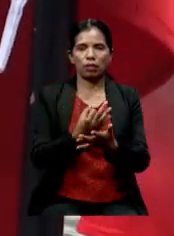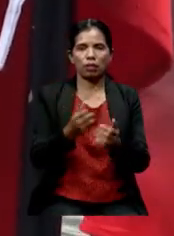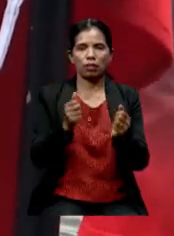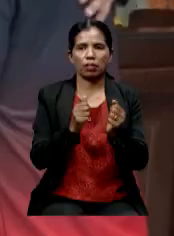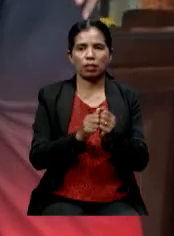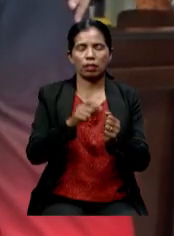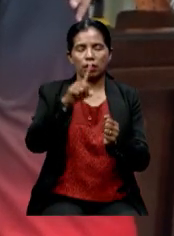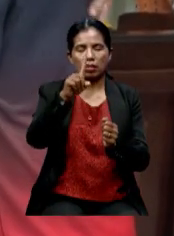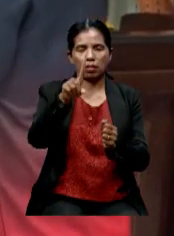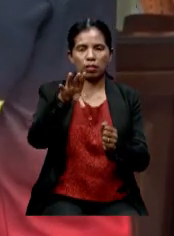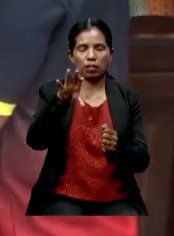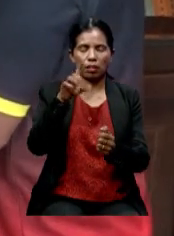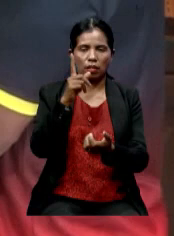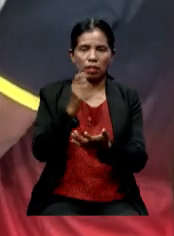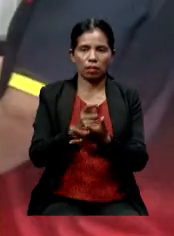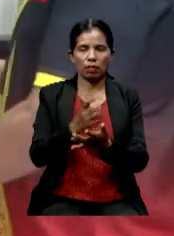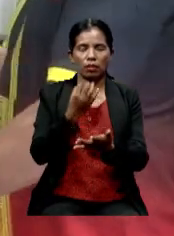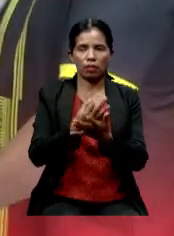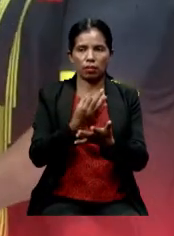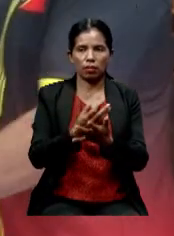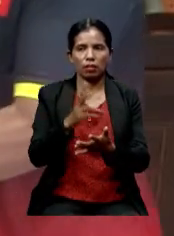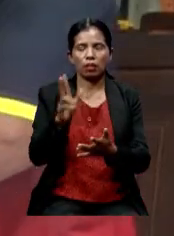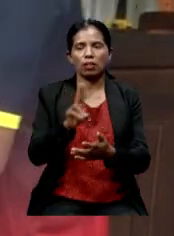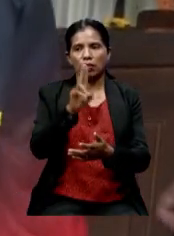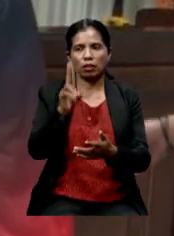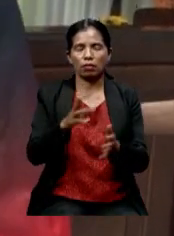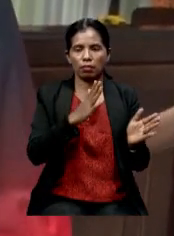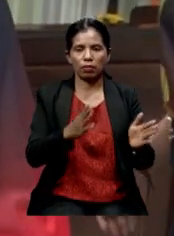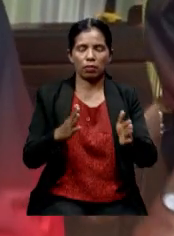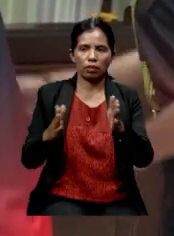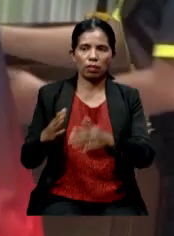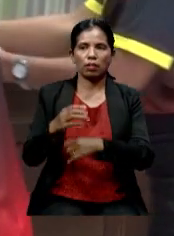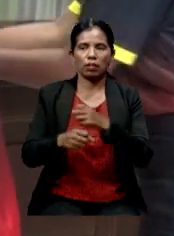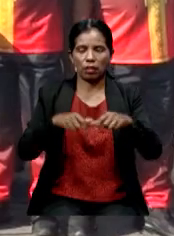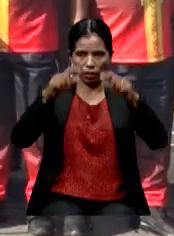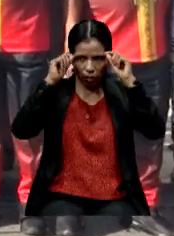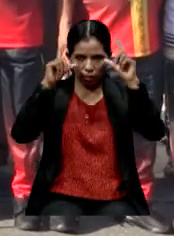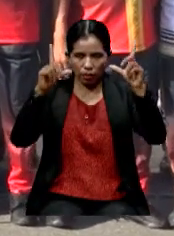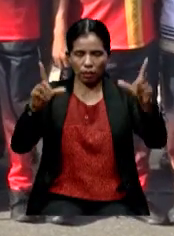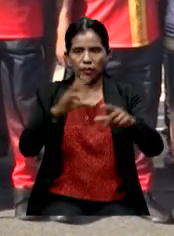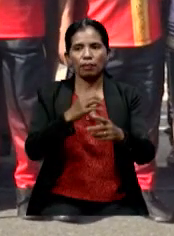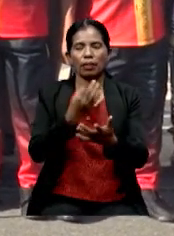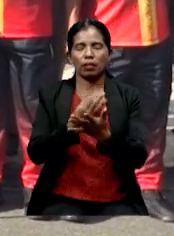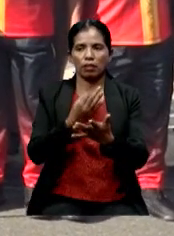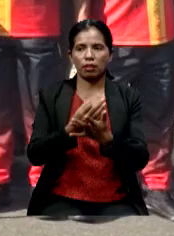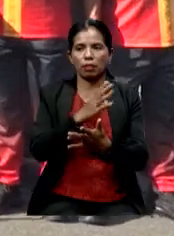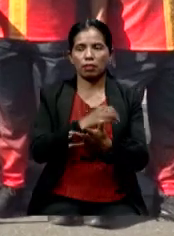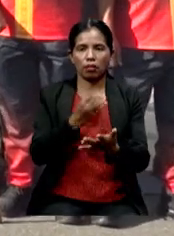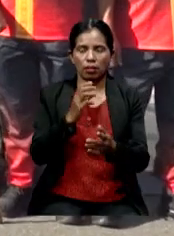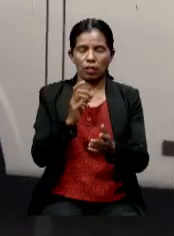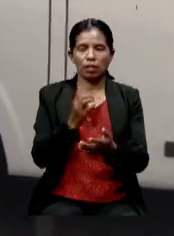sida resin nebe orsamento rihung tol nul resin walu gasta ba preparasang durante iha Timor Leste no orsamento rihung neng nul resin